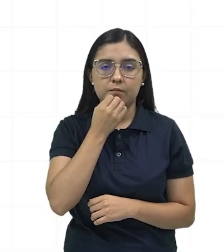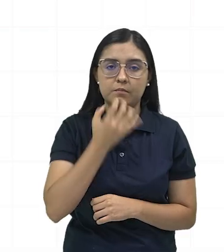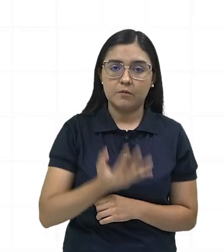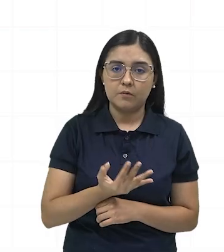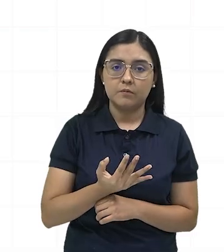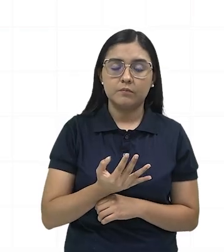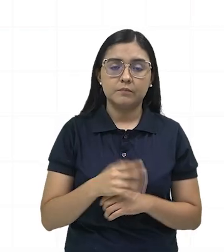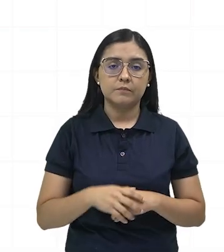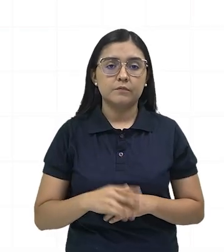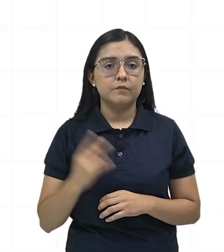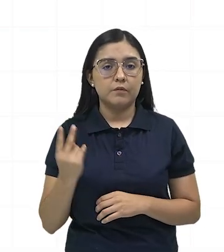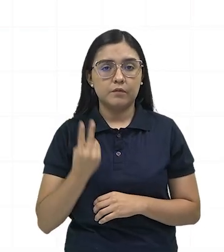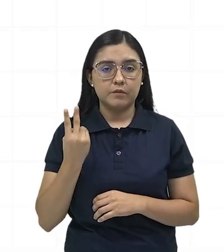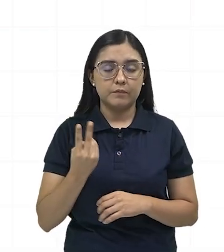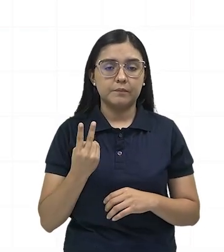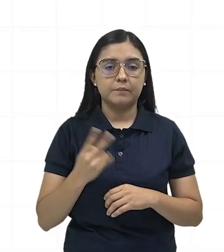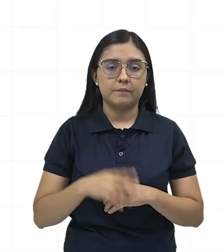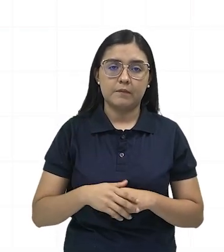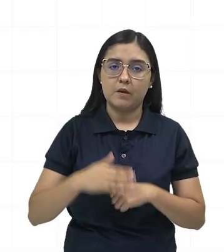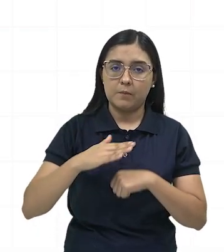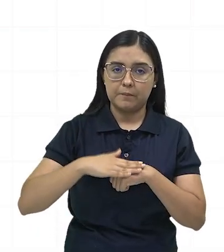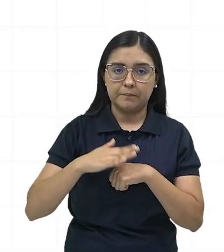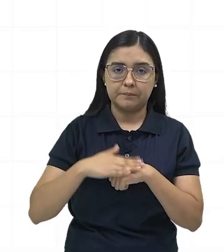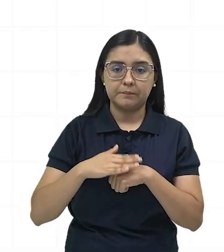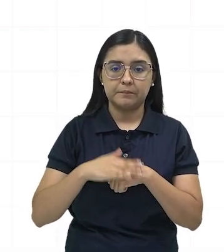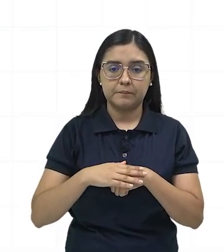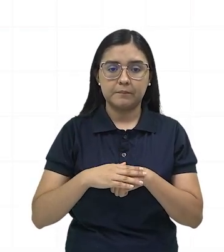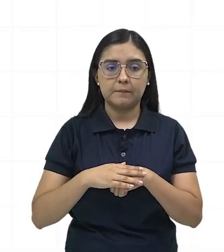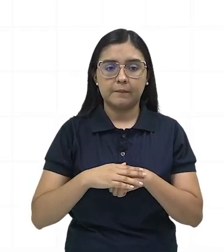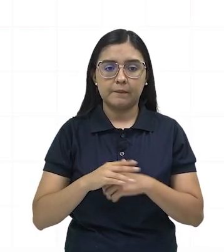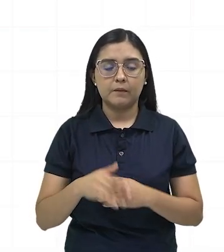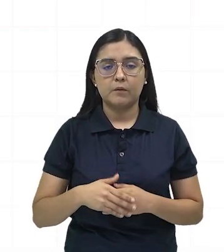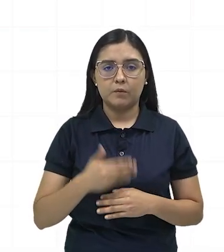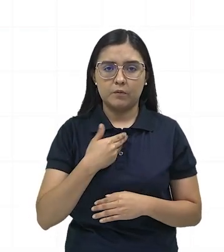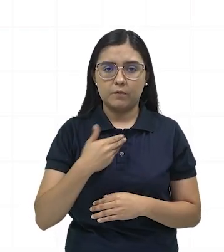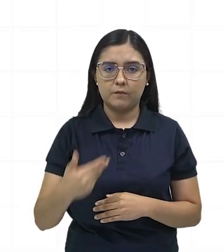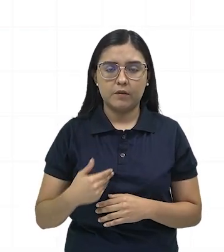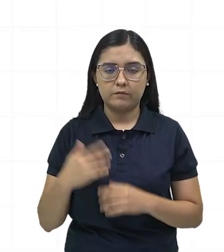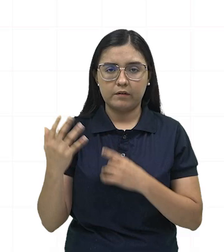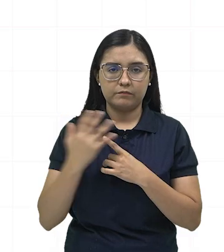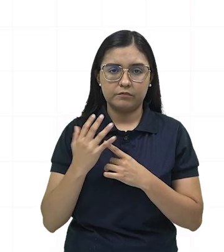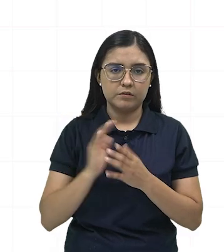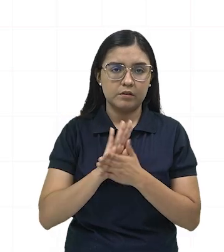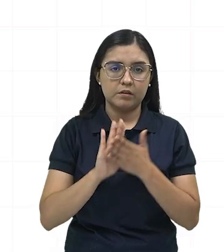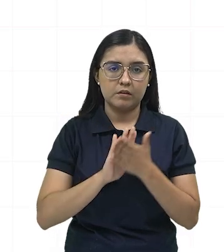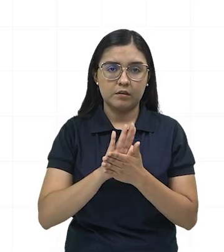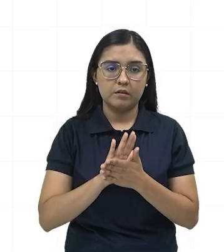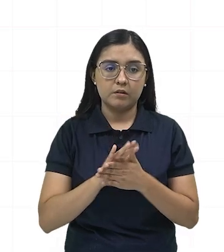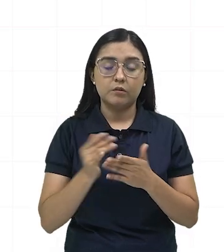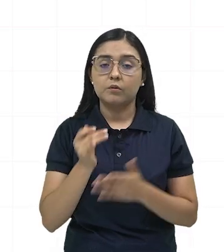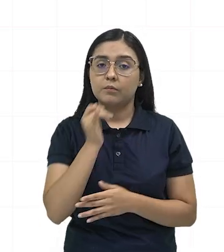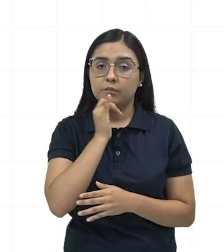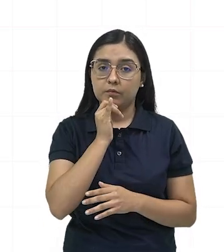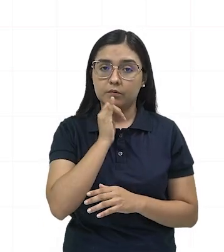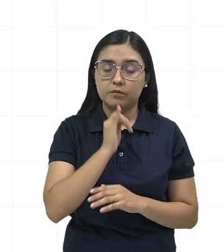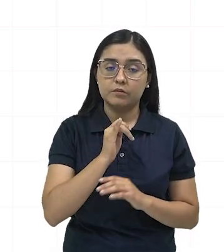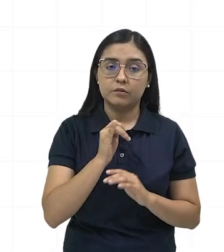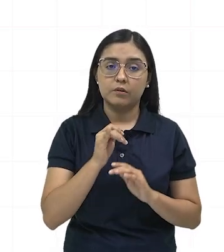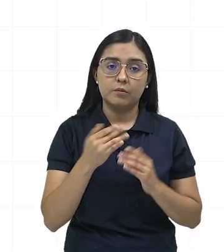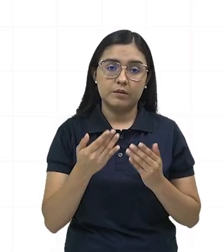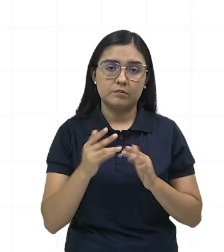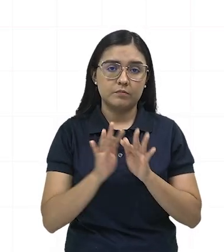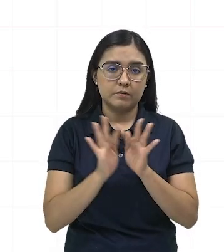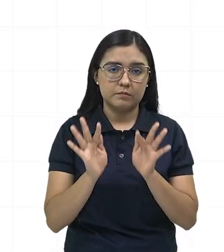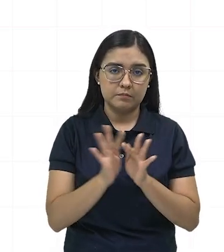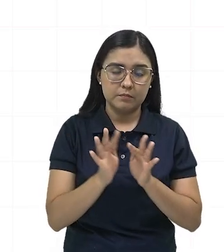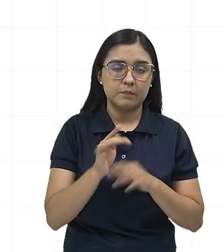ser valoroso aquele trabalho, serei eu, sem a intervenção de um Estado. Né? Claro, estou dando um exemplo aí bastante simples para